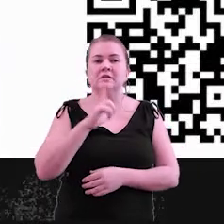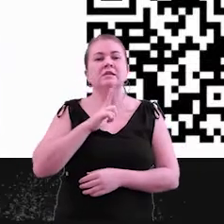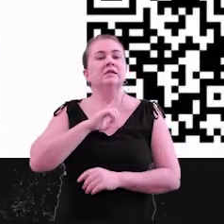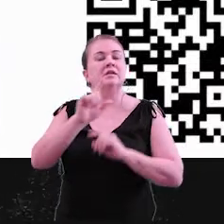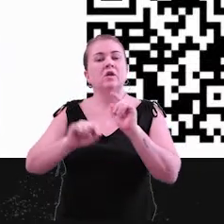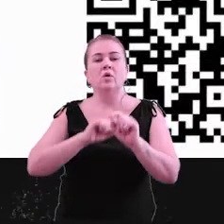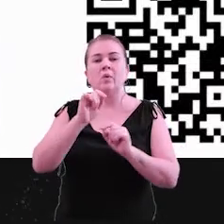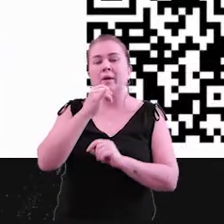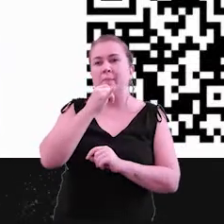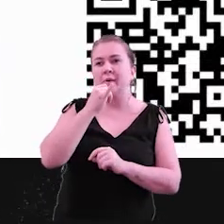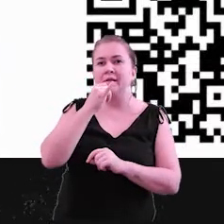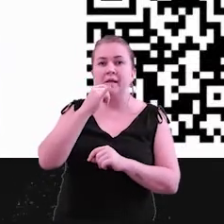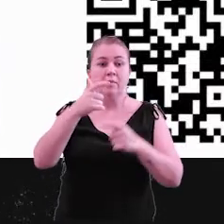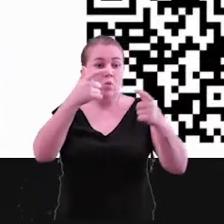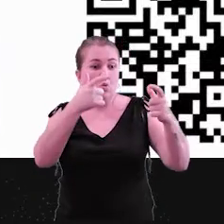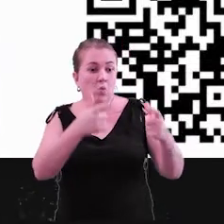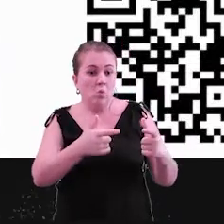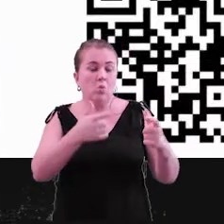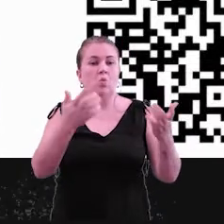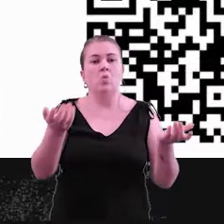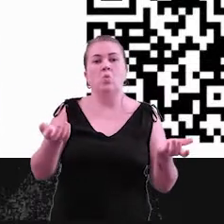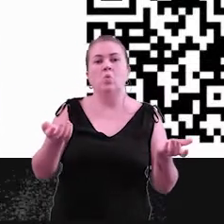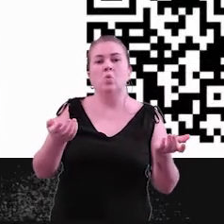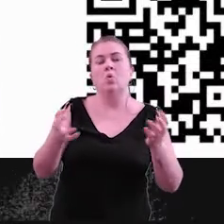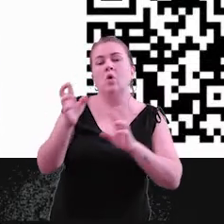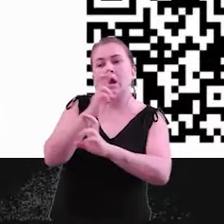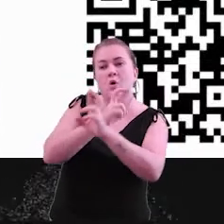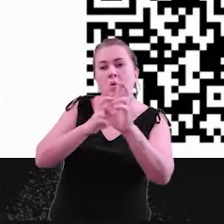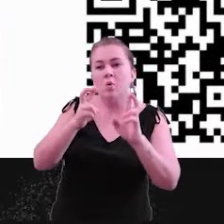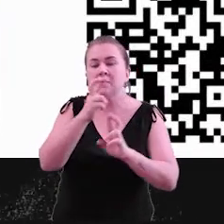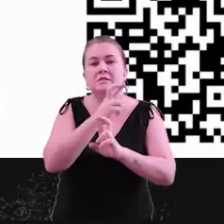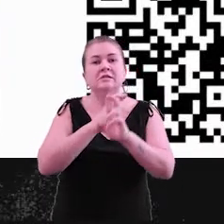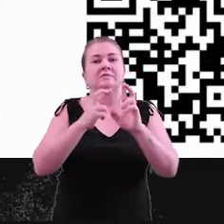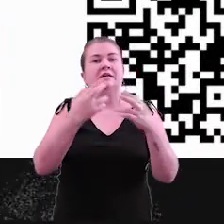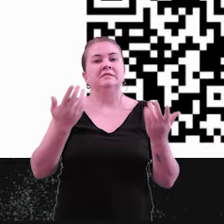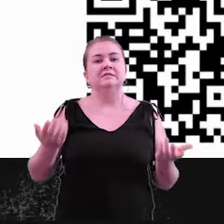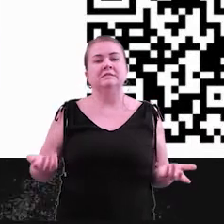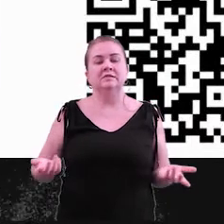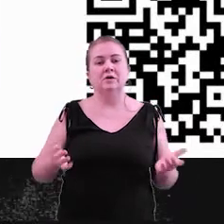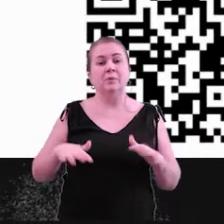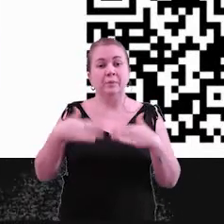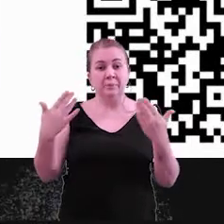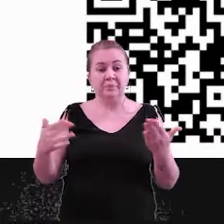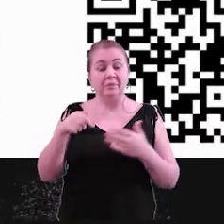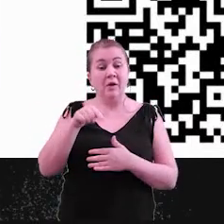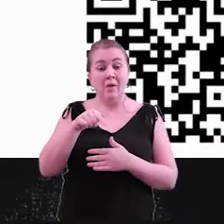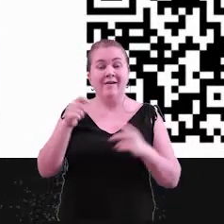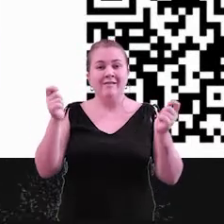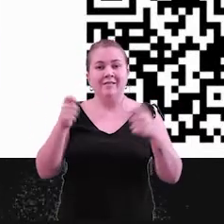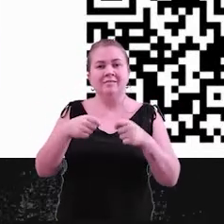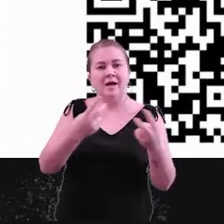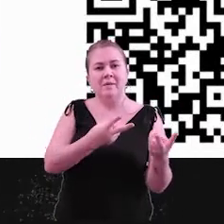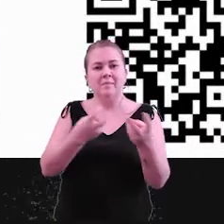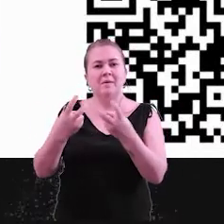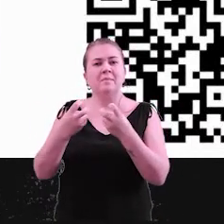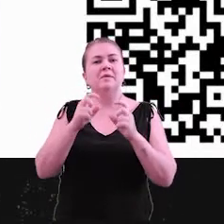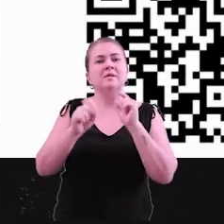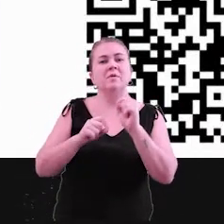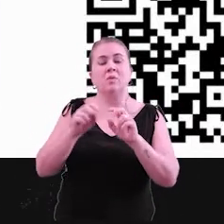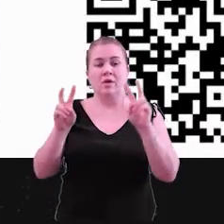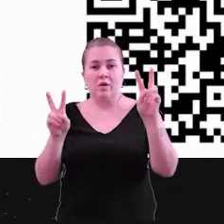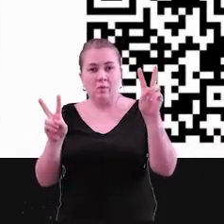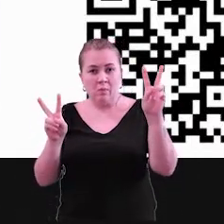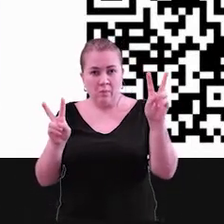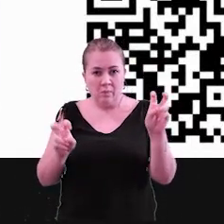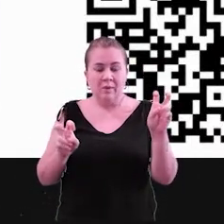observação. Então, aqui a gente tem, por exemplo, uma citação do texto dos visitantes com deficiência visual